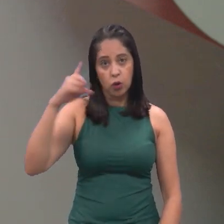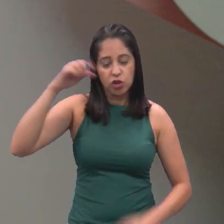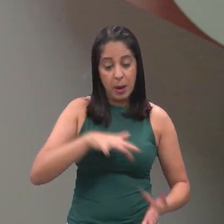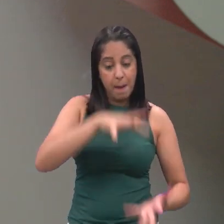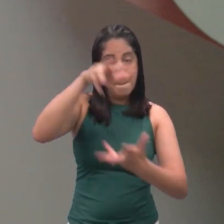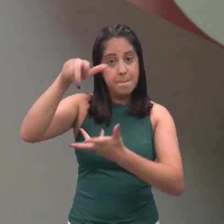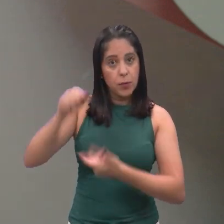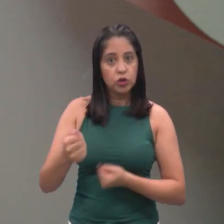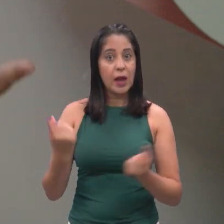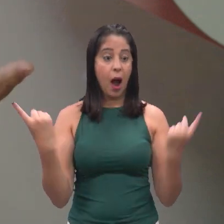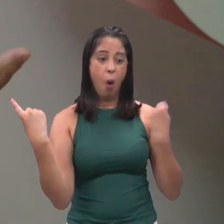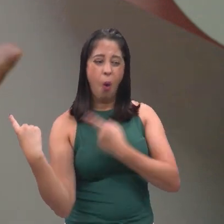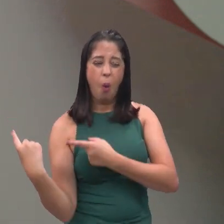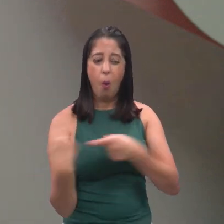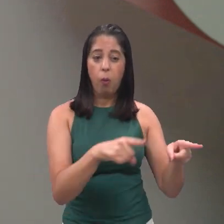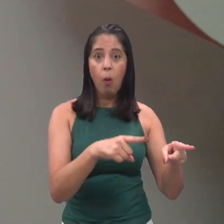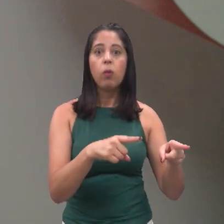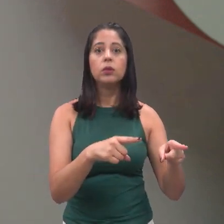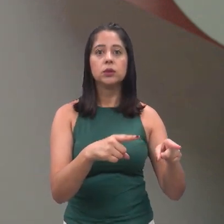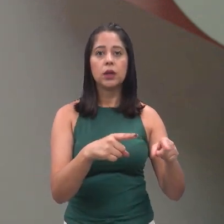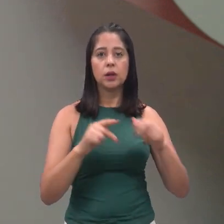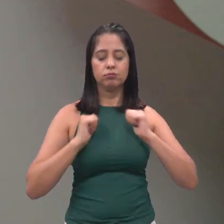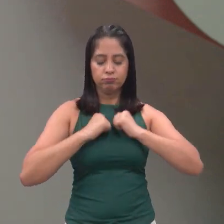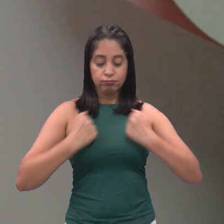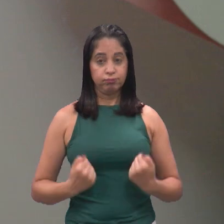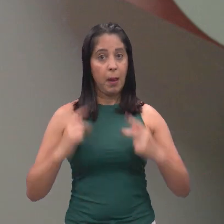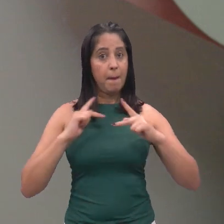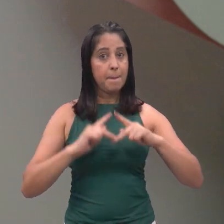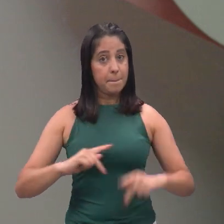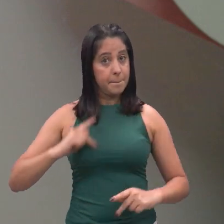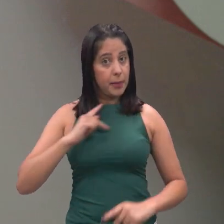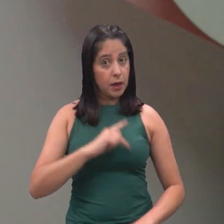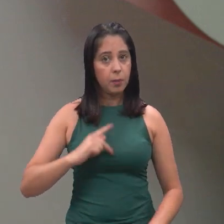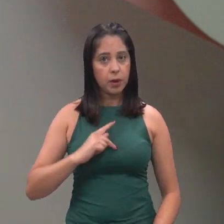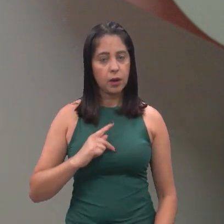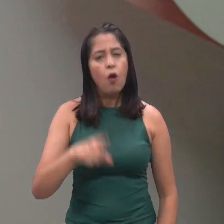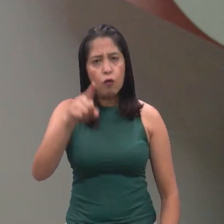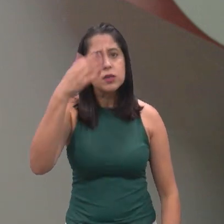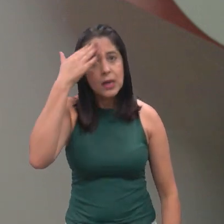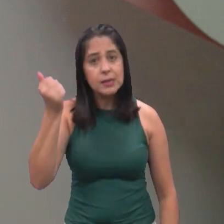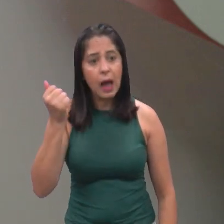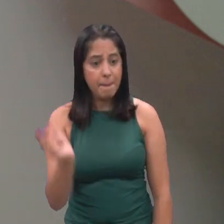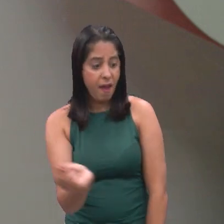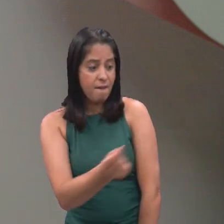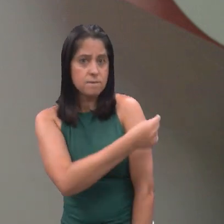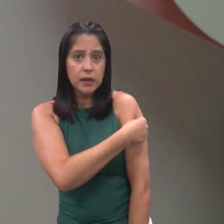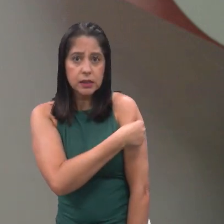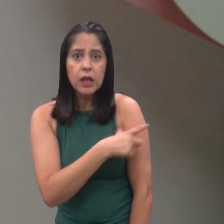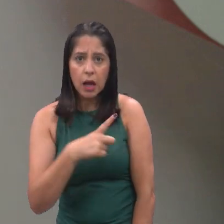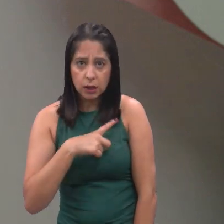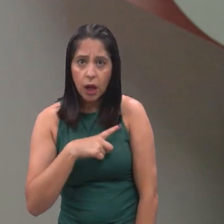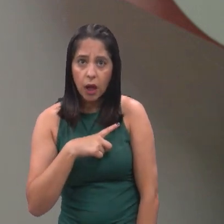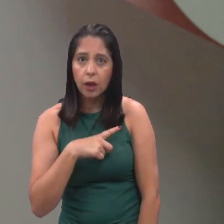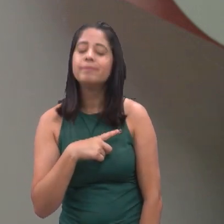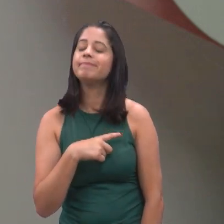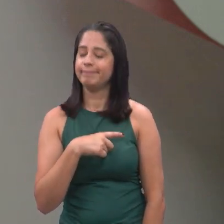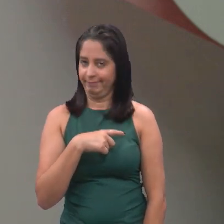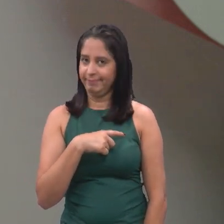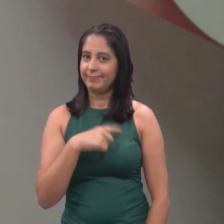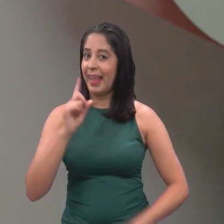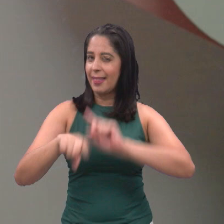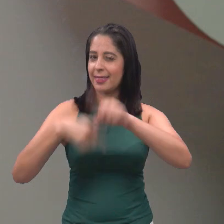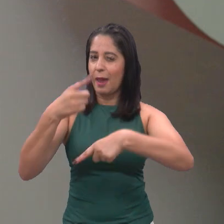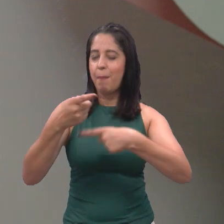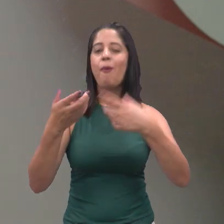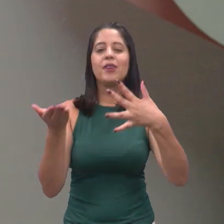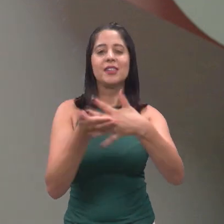Pneumonia? Mas outra dúvida, você sabia também que existem vacinas para prevenir essa doença? Esse é o assunto para o